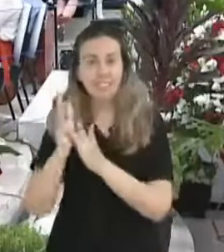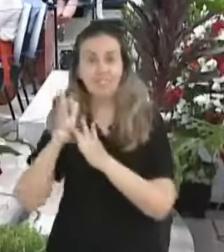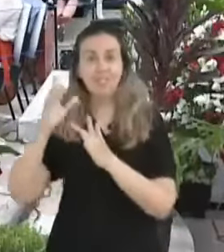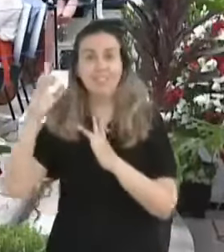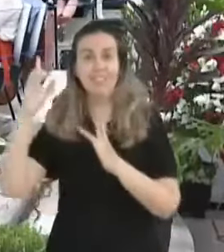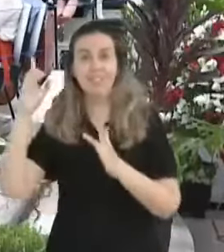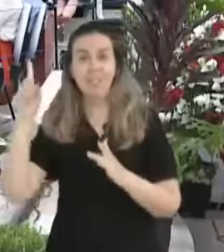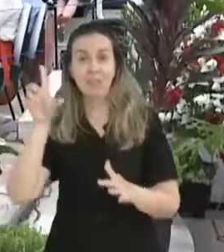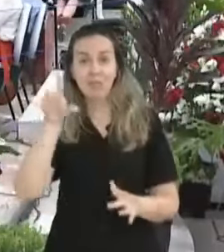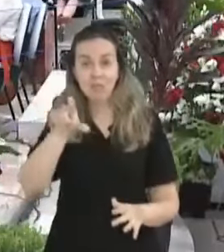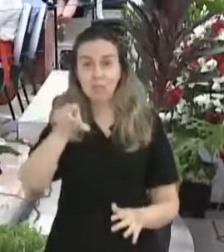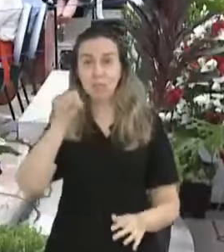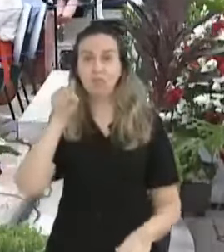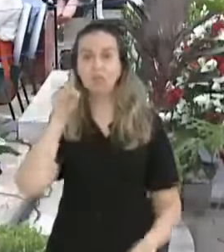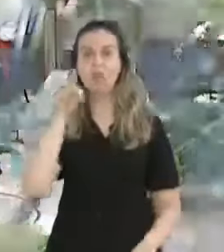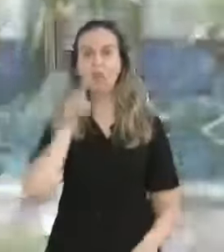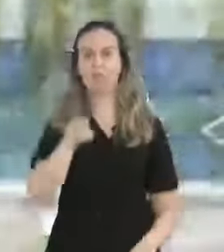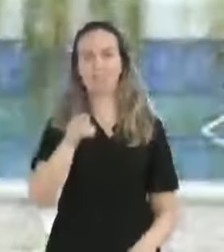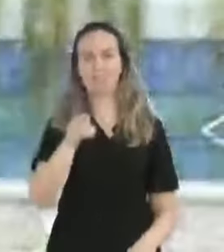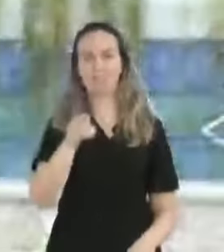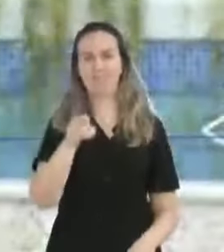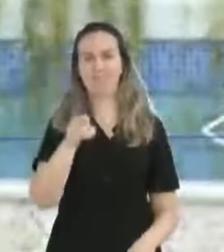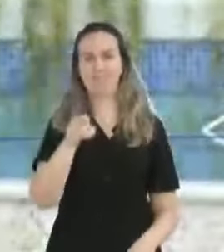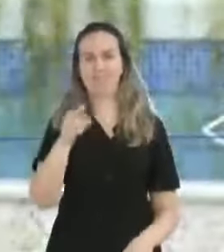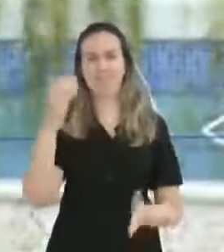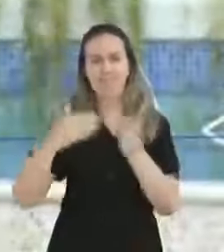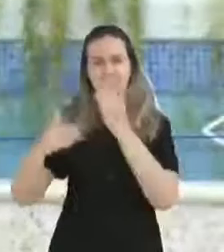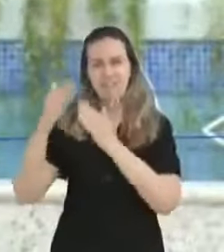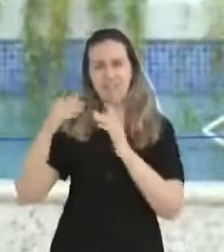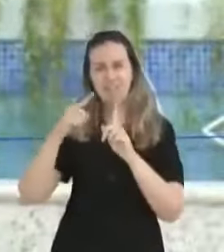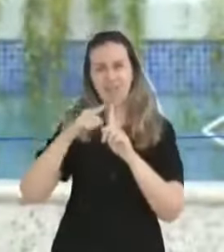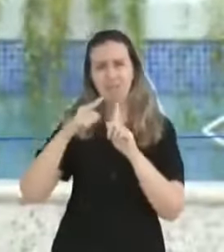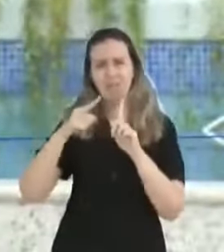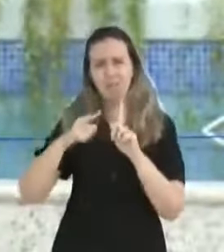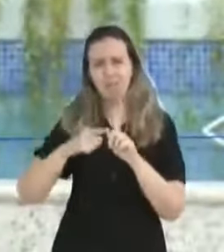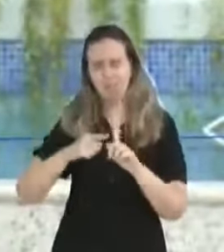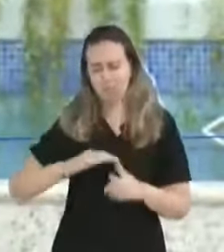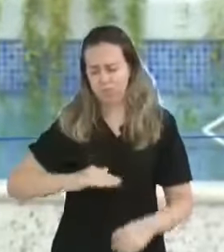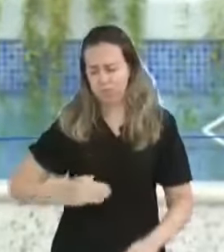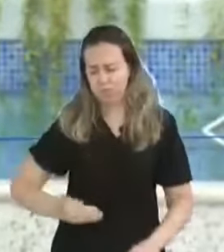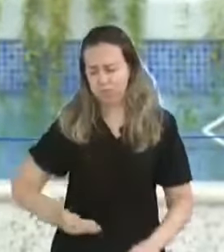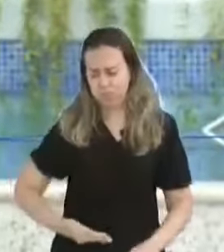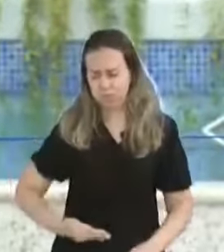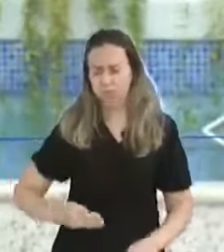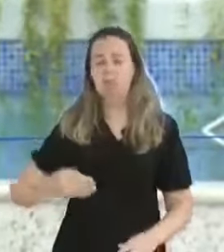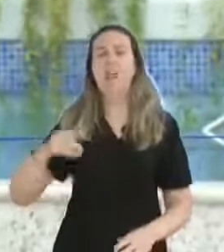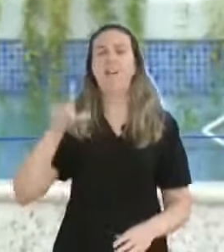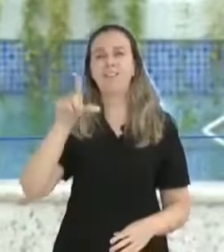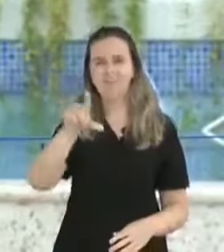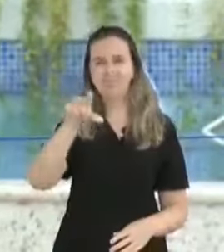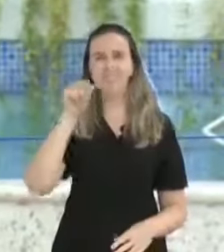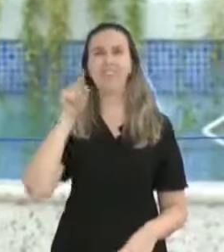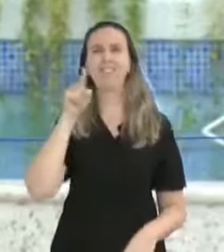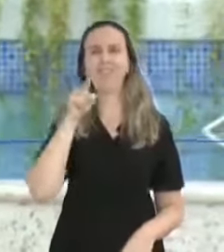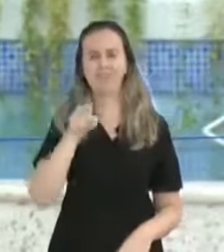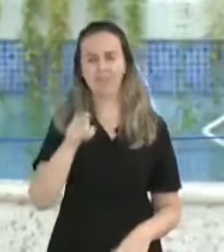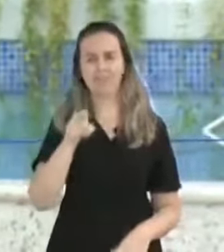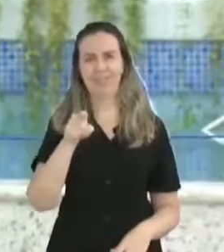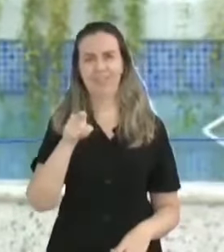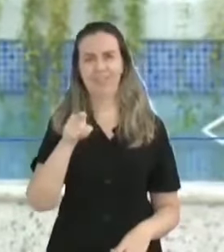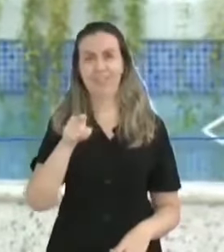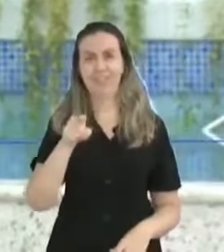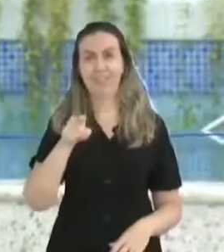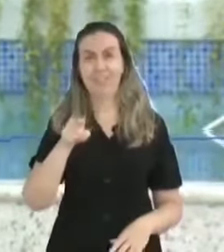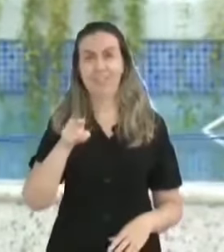nos escolheu muito antes da fundação do mundo. Ele, antes mesmo de